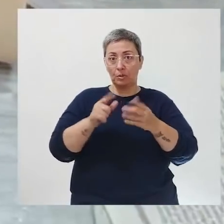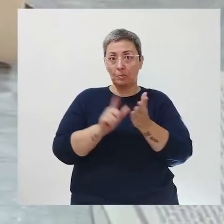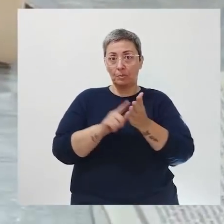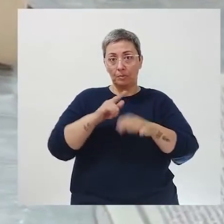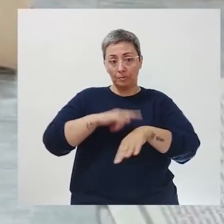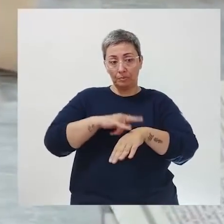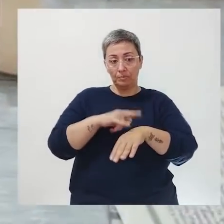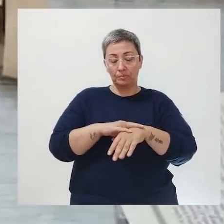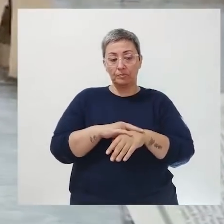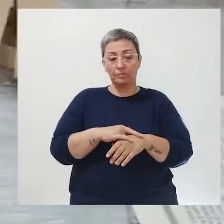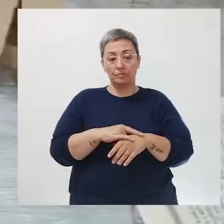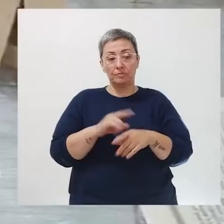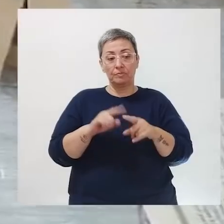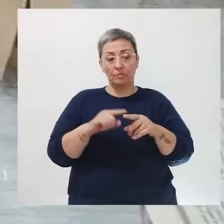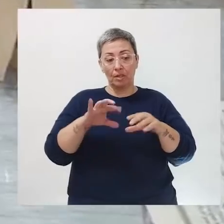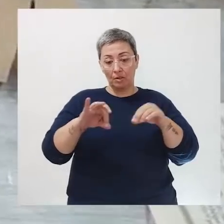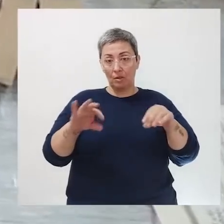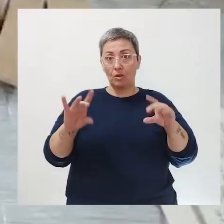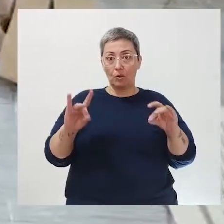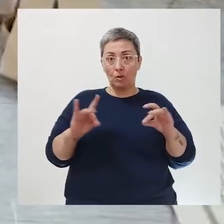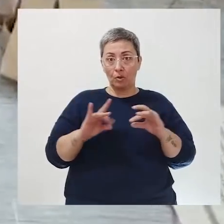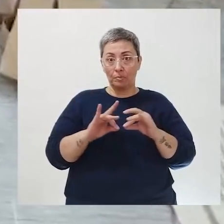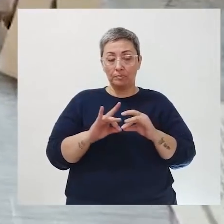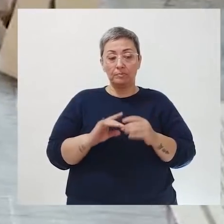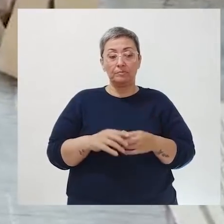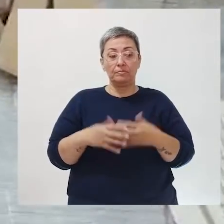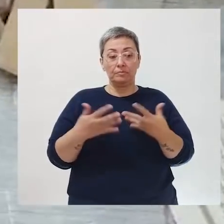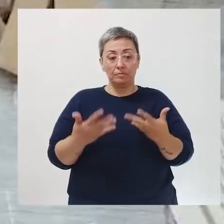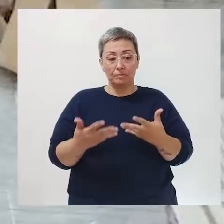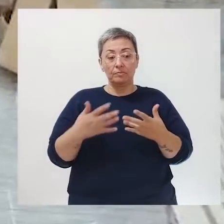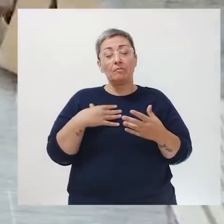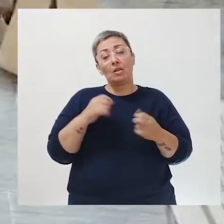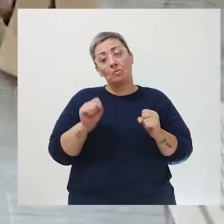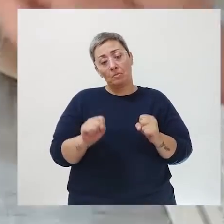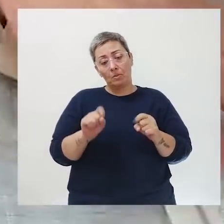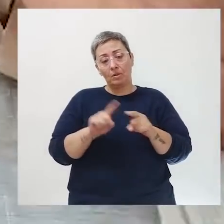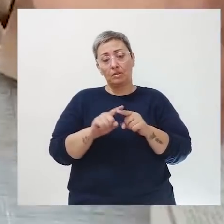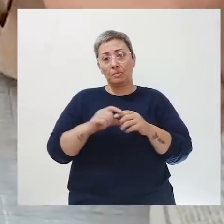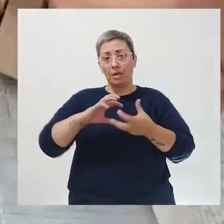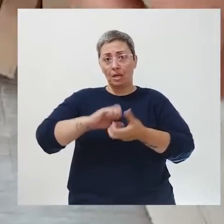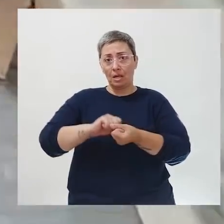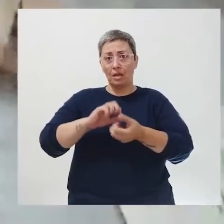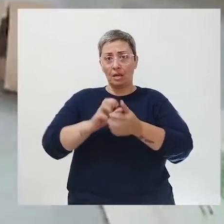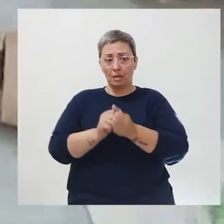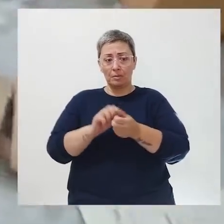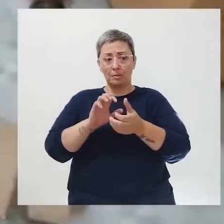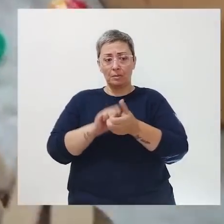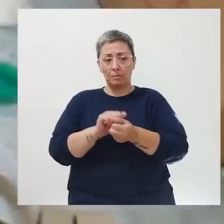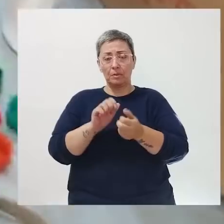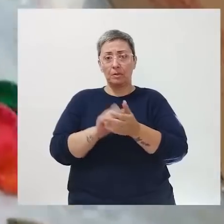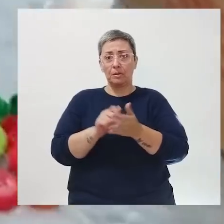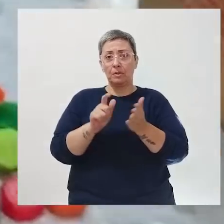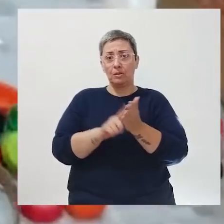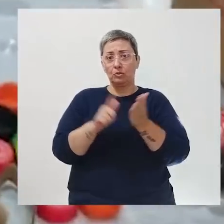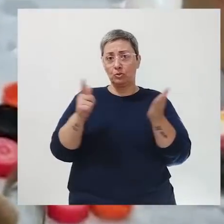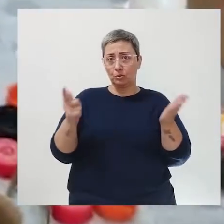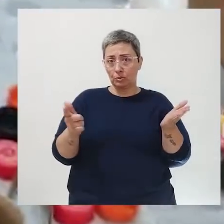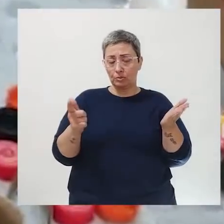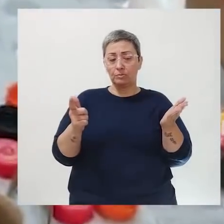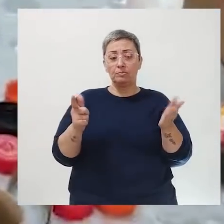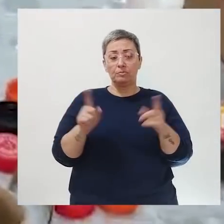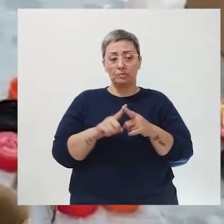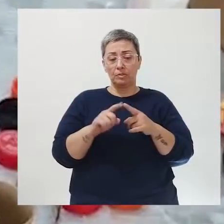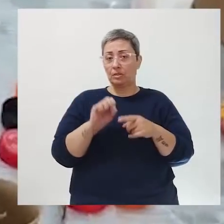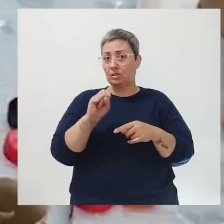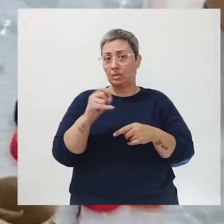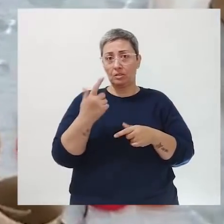de papel higiênico e colar, tá bom? Vocês podem amassar folha de jornal,